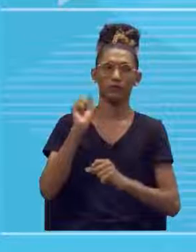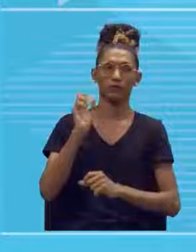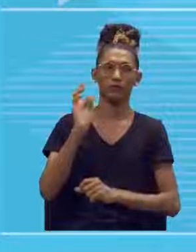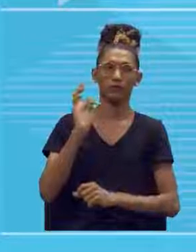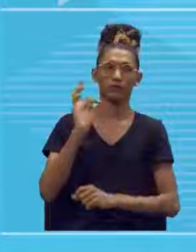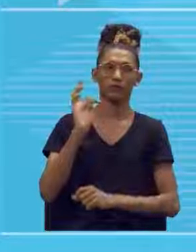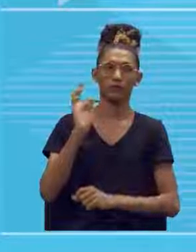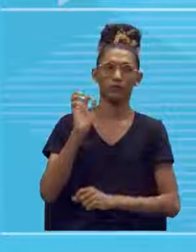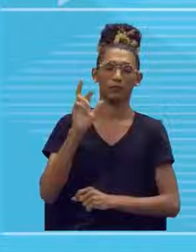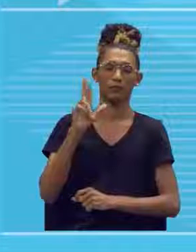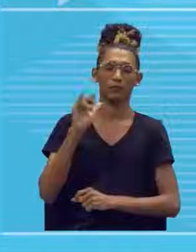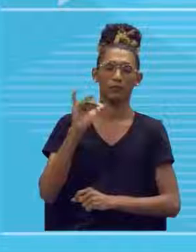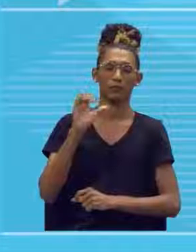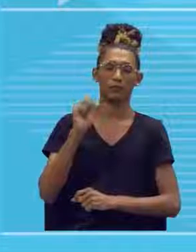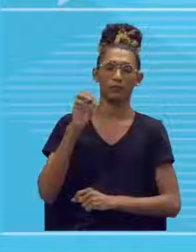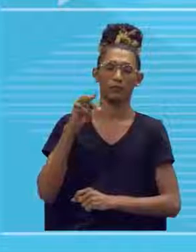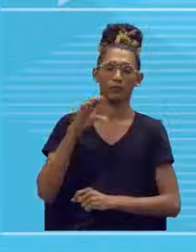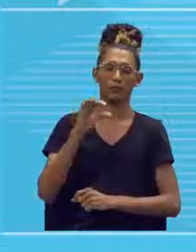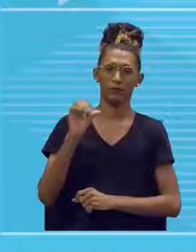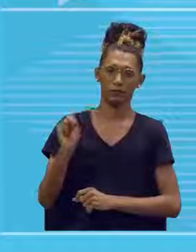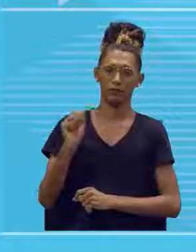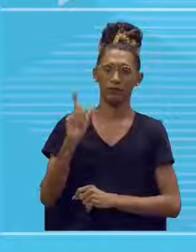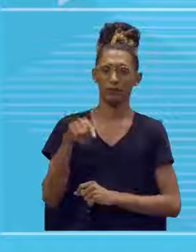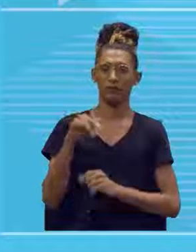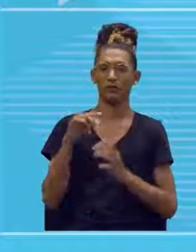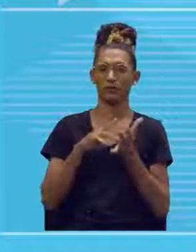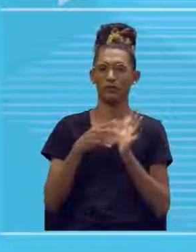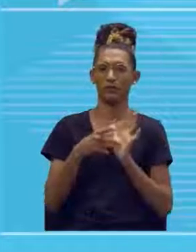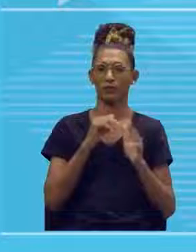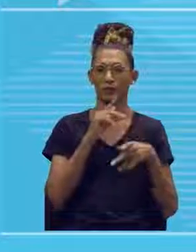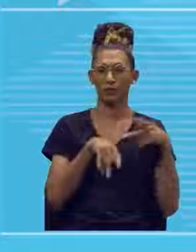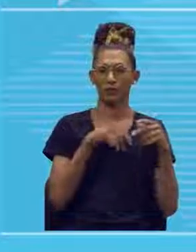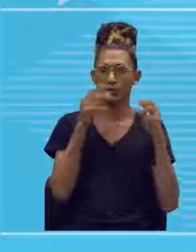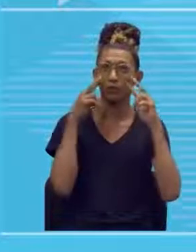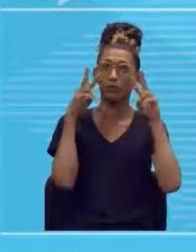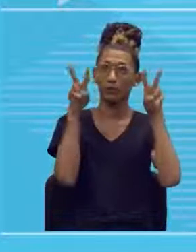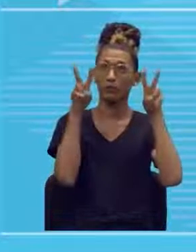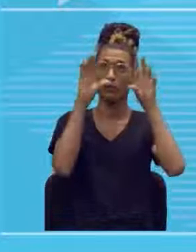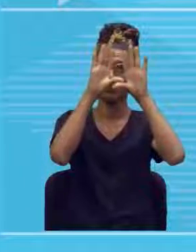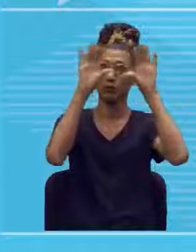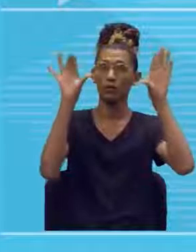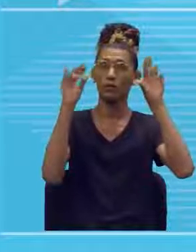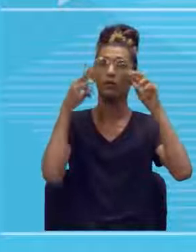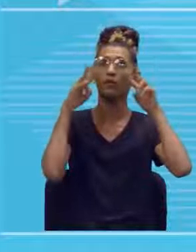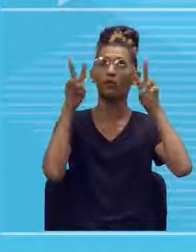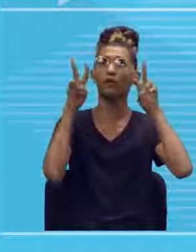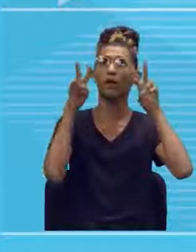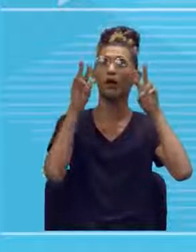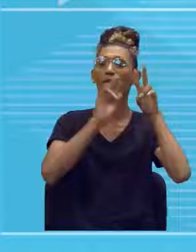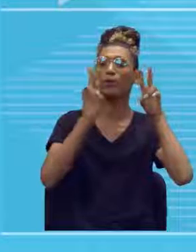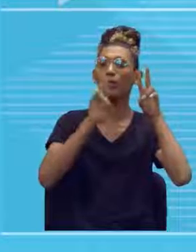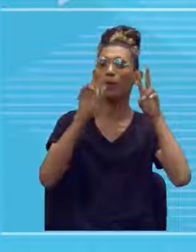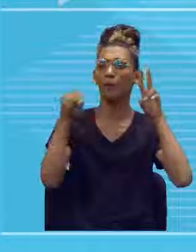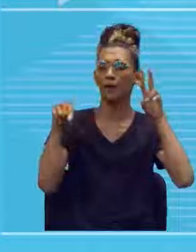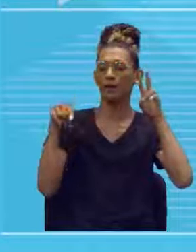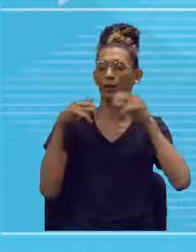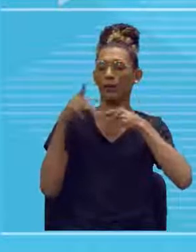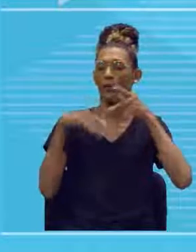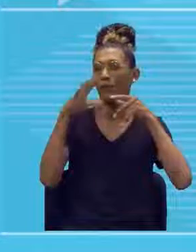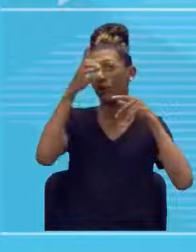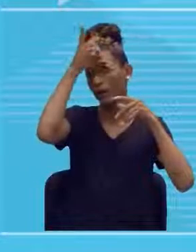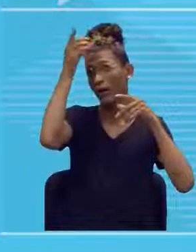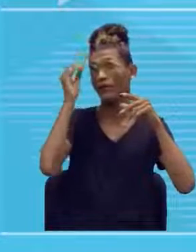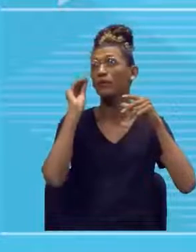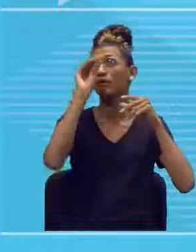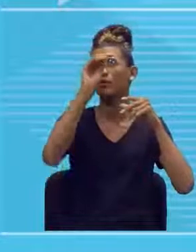constelações que esse povo visualizavam no céu botava nome e se situava